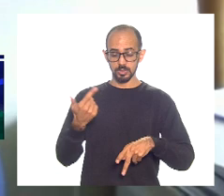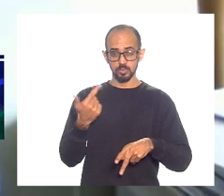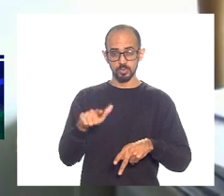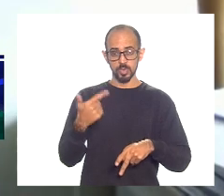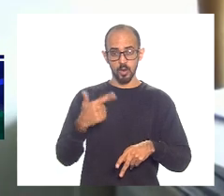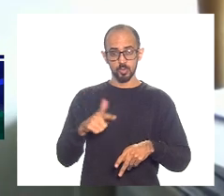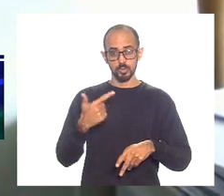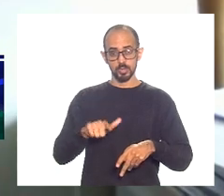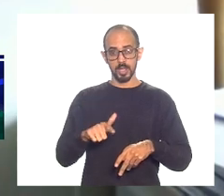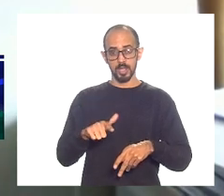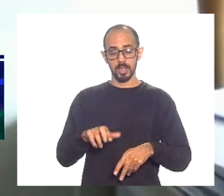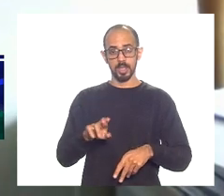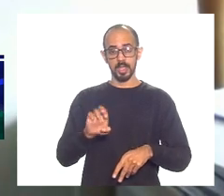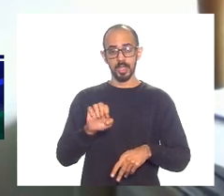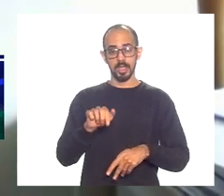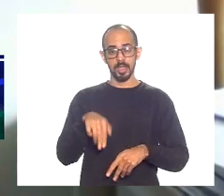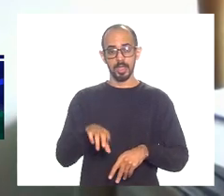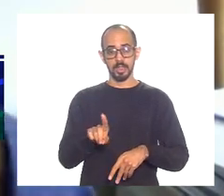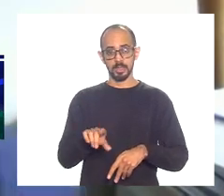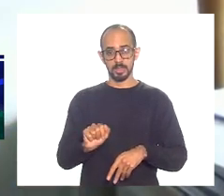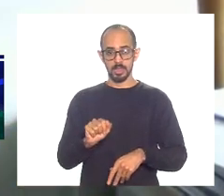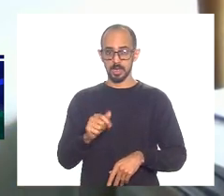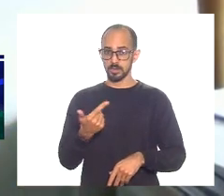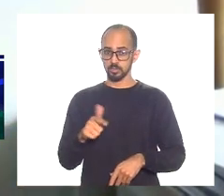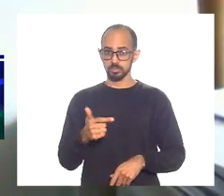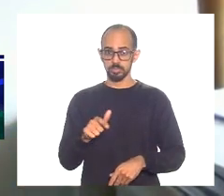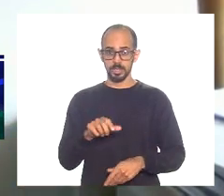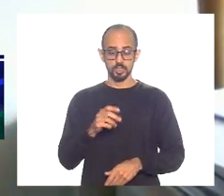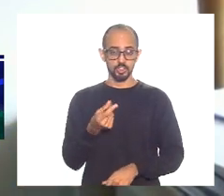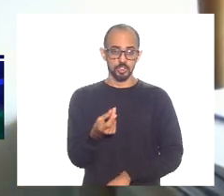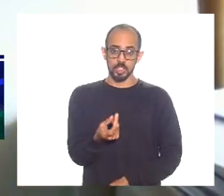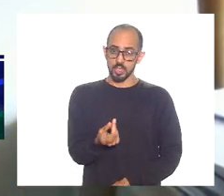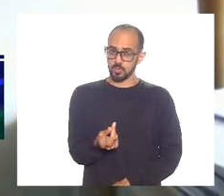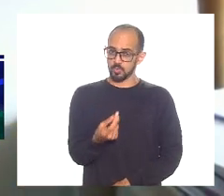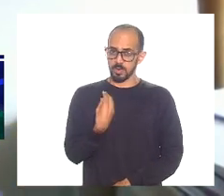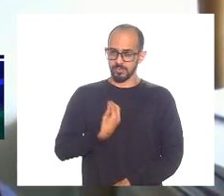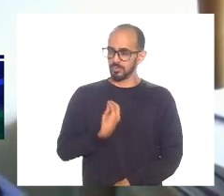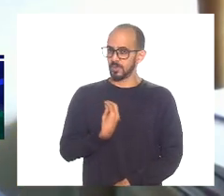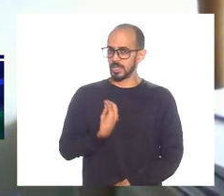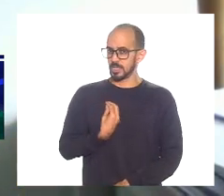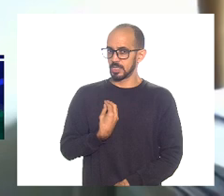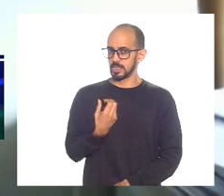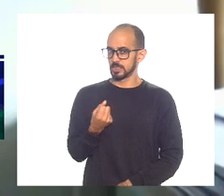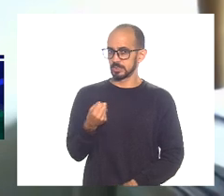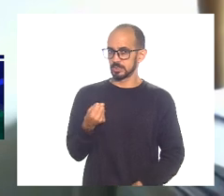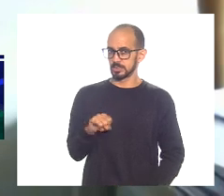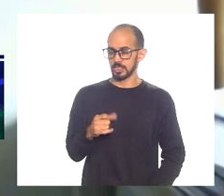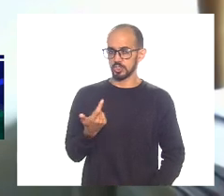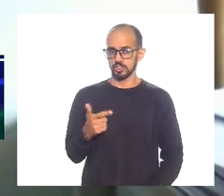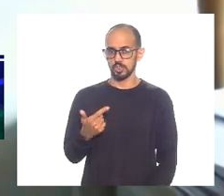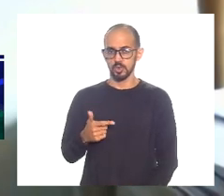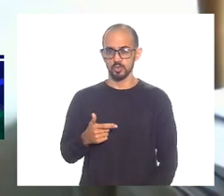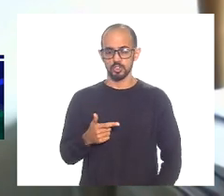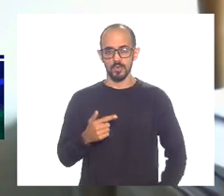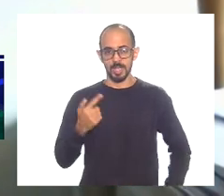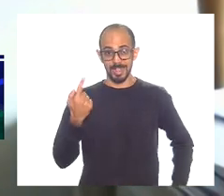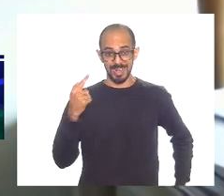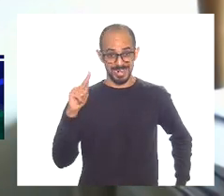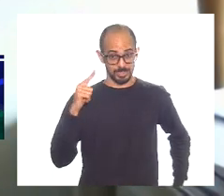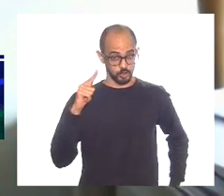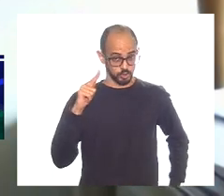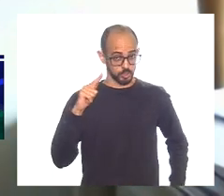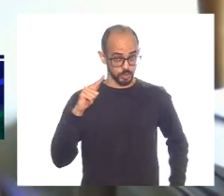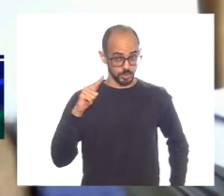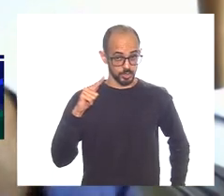Sem renda. Se a gente não tiver uma garantia muito forte,